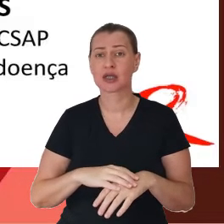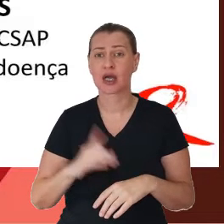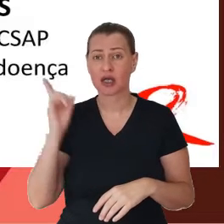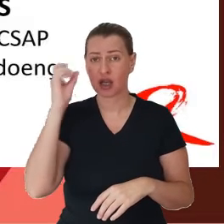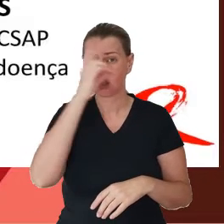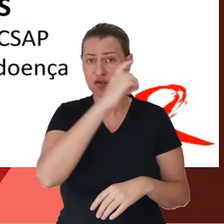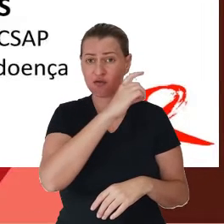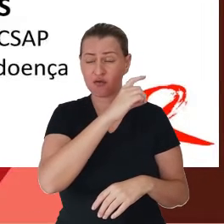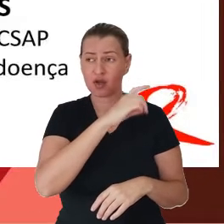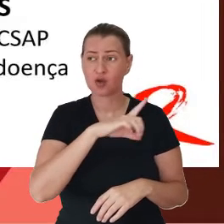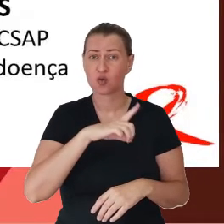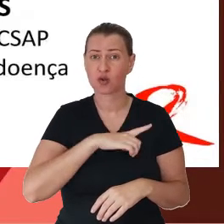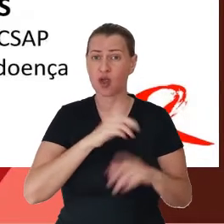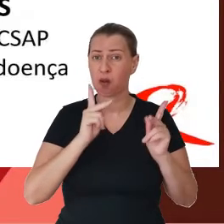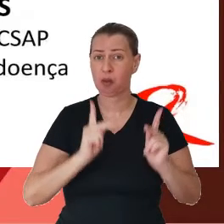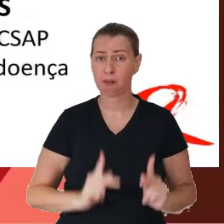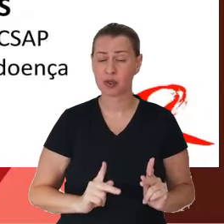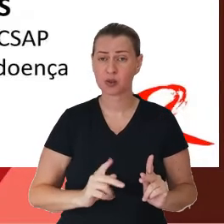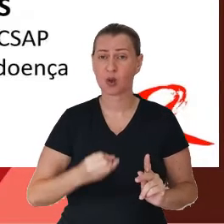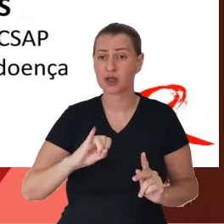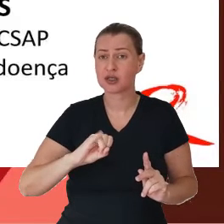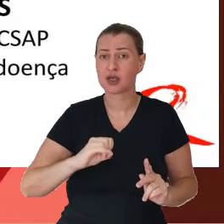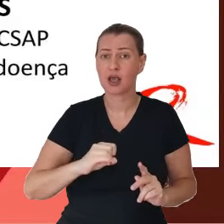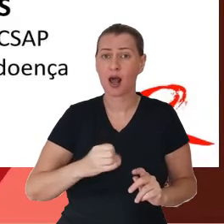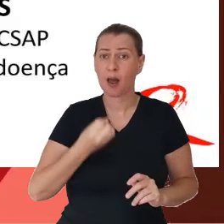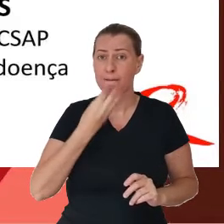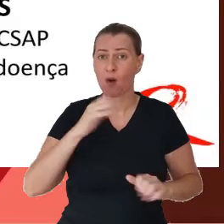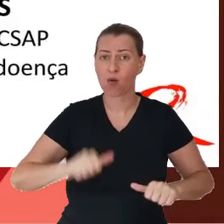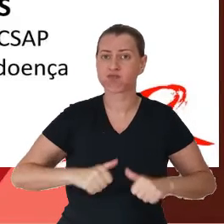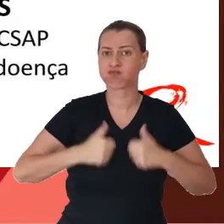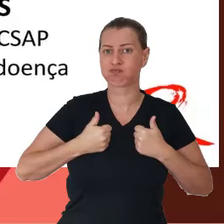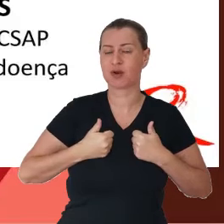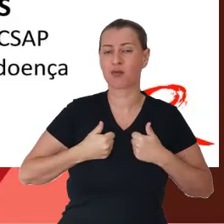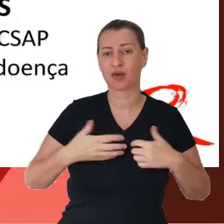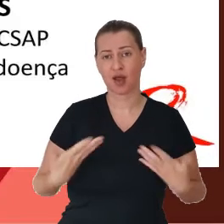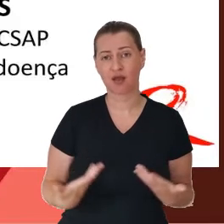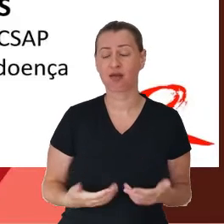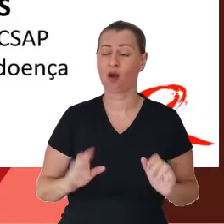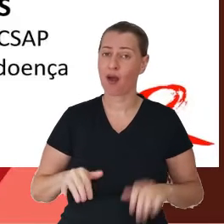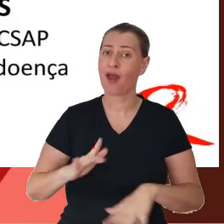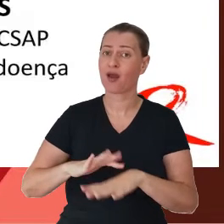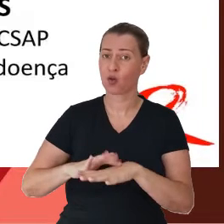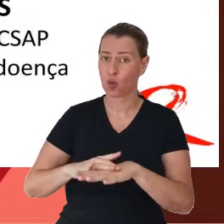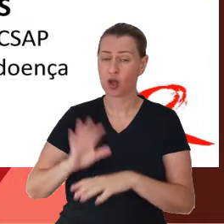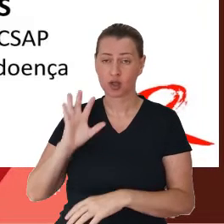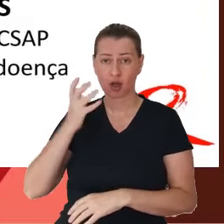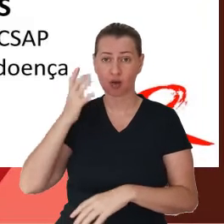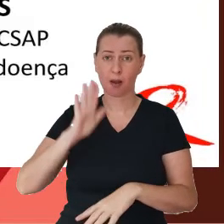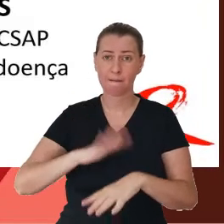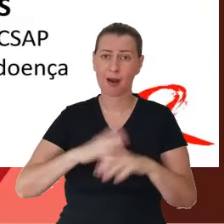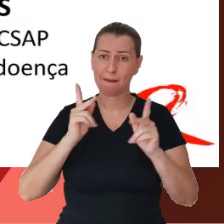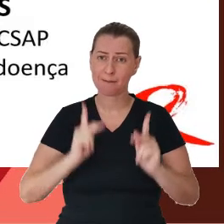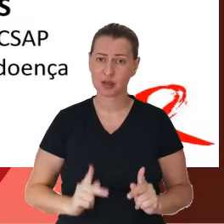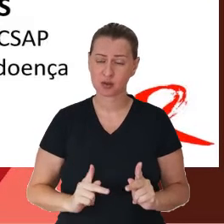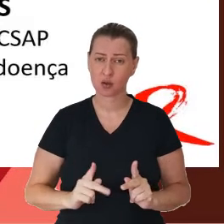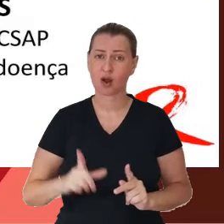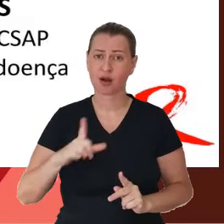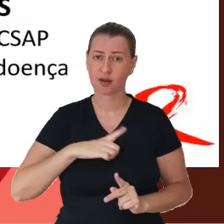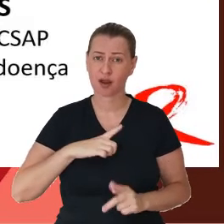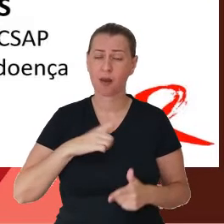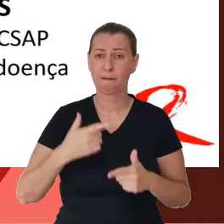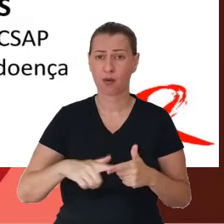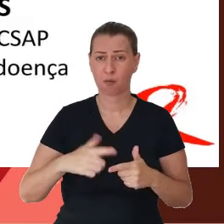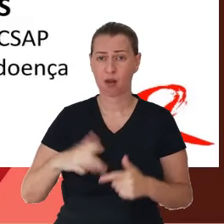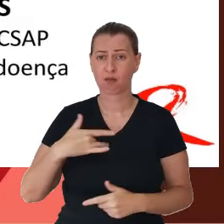frequência em alguém que está com a imunidade boa. Então, são doenças que acontecem mais nessas pessoas que estão